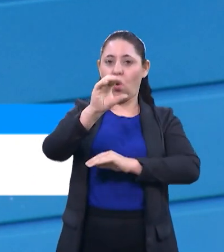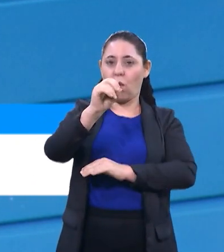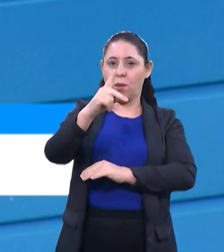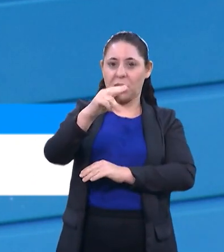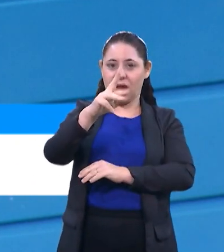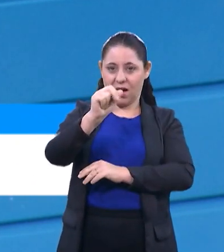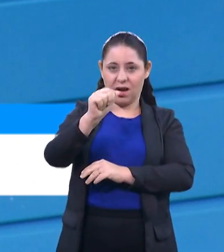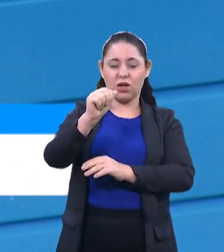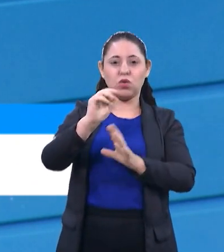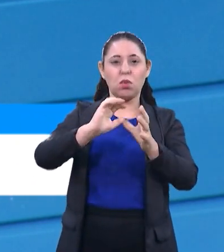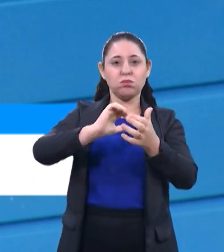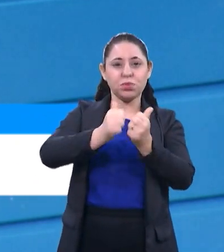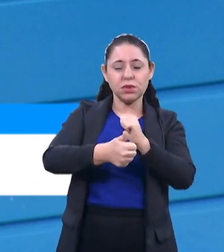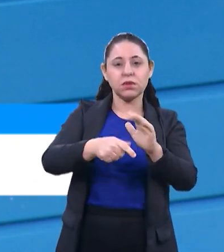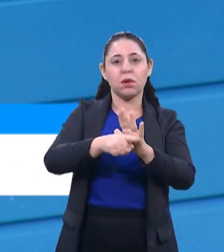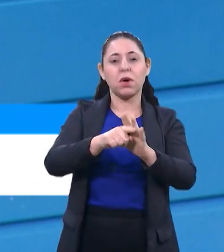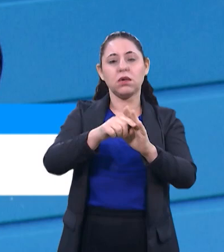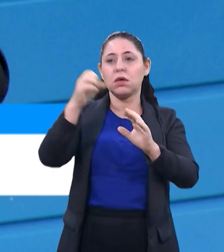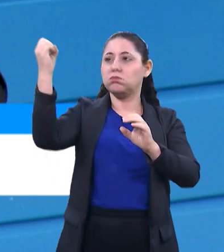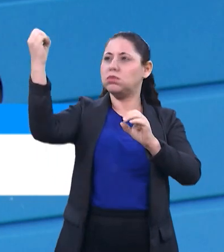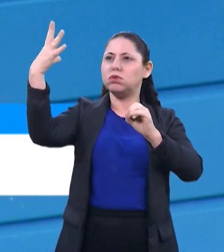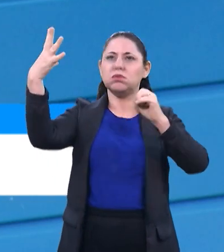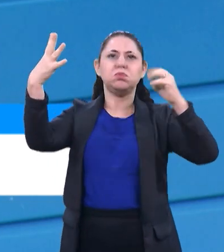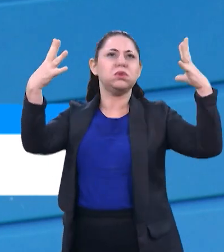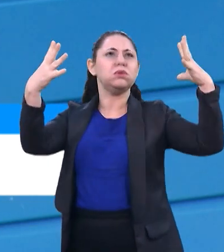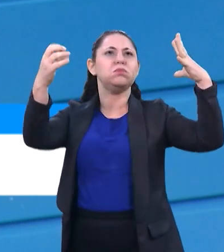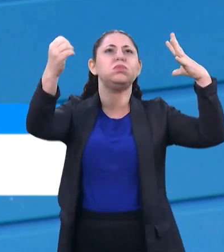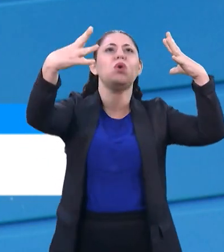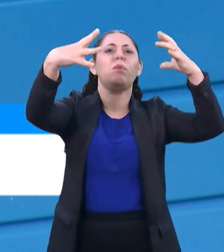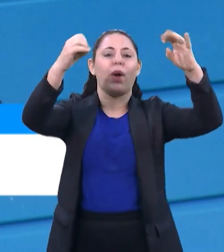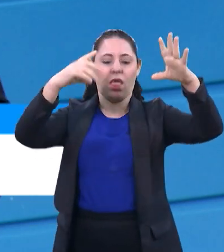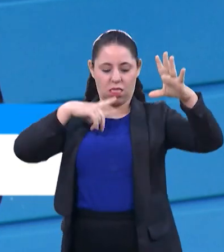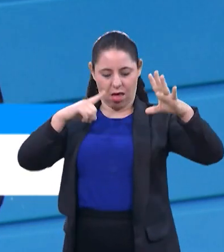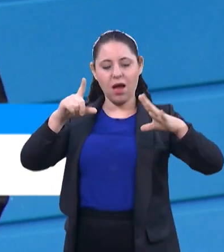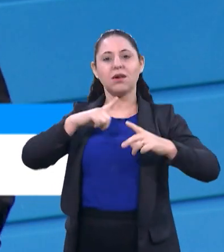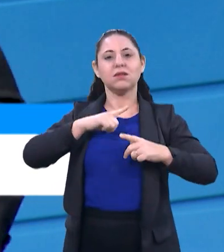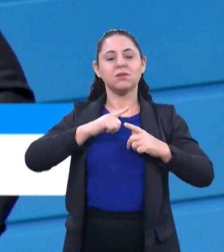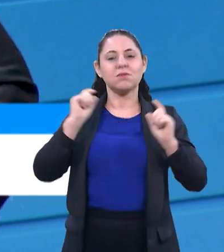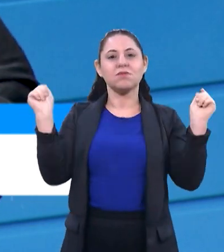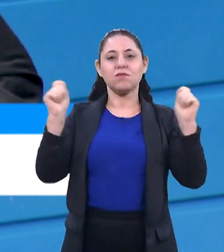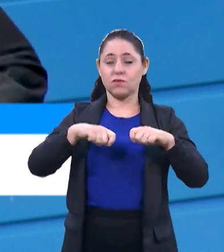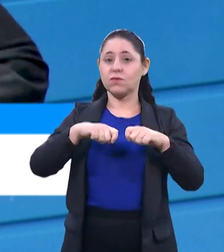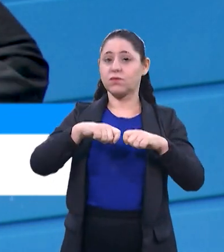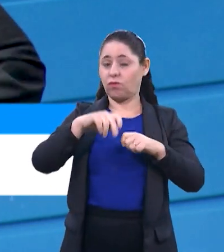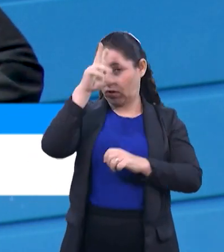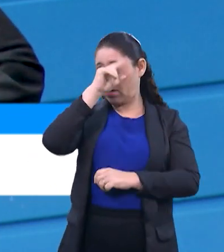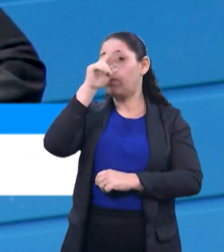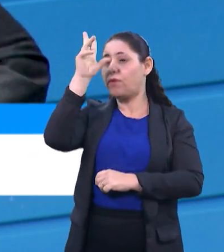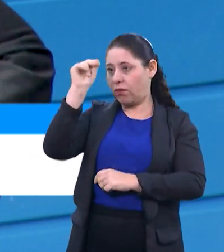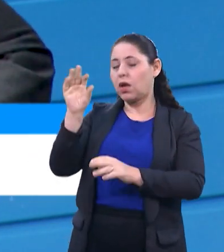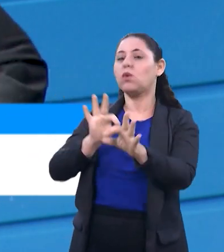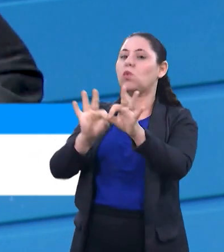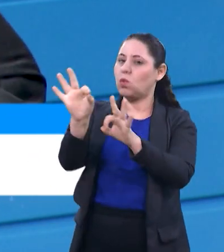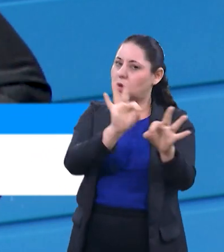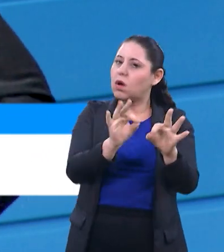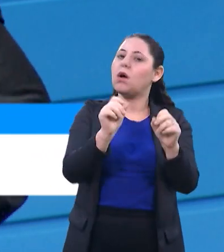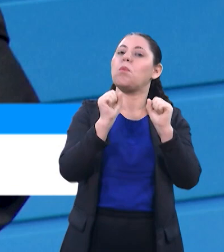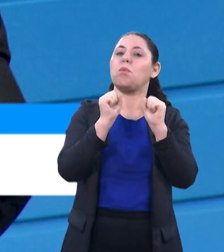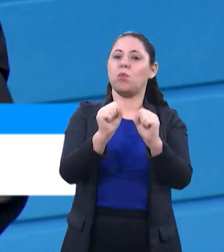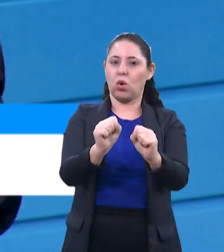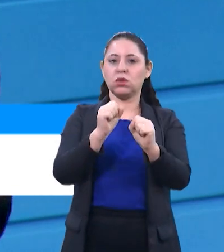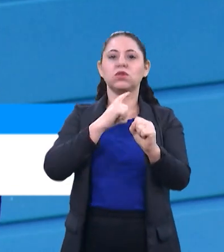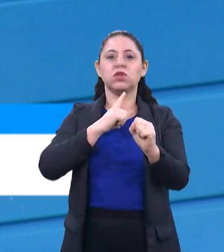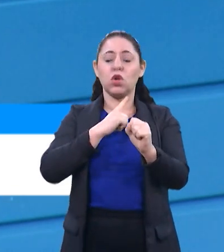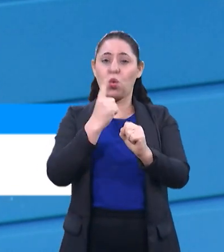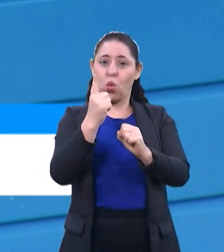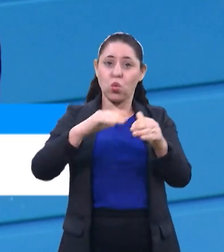por Mato Grosso do Sul, né, e que foi iluminado pela prefeita Adriane Lopes para que desse condições de poder recepcionar uma